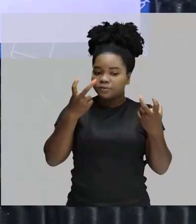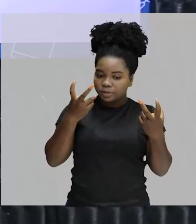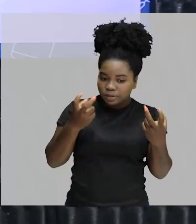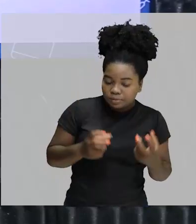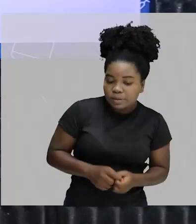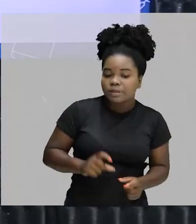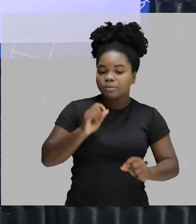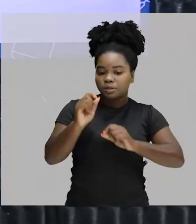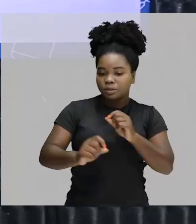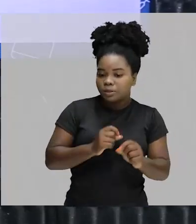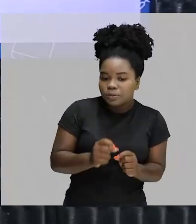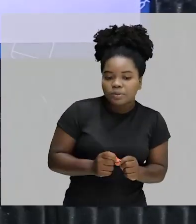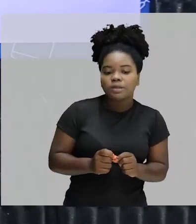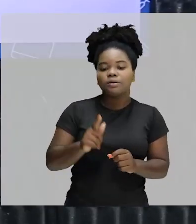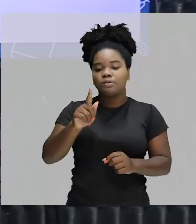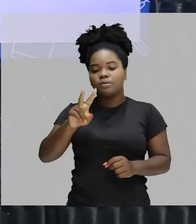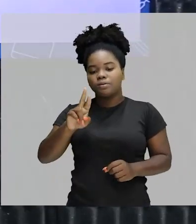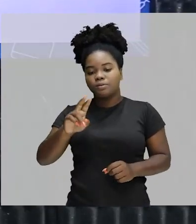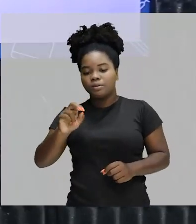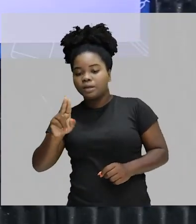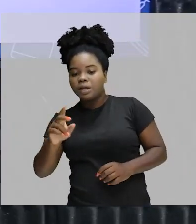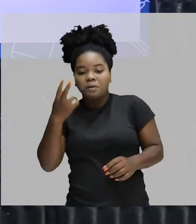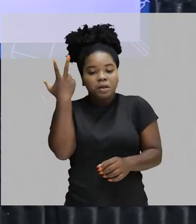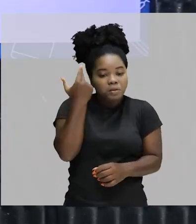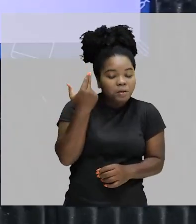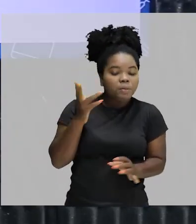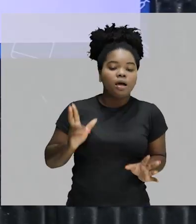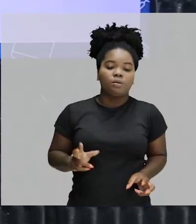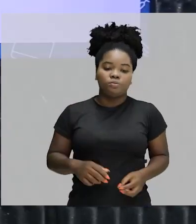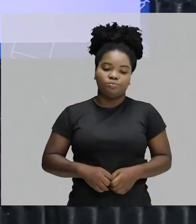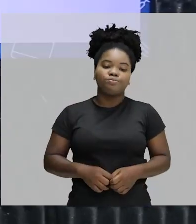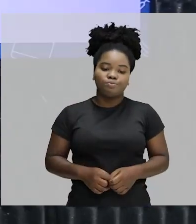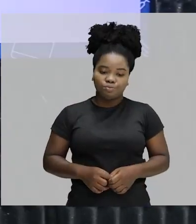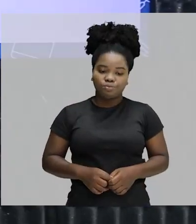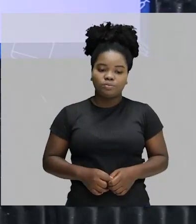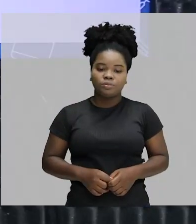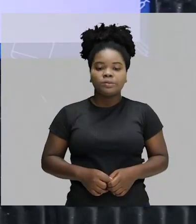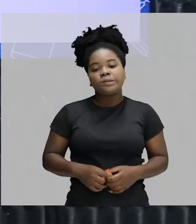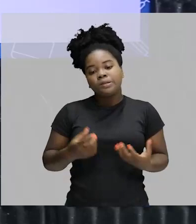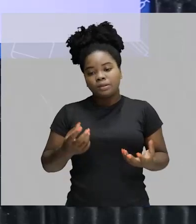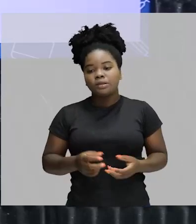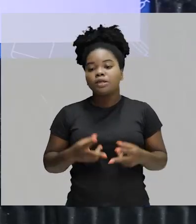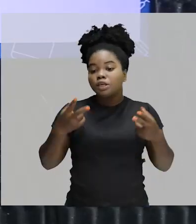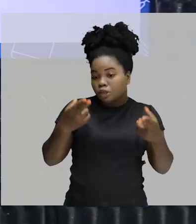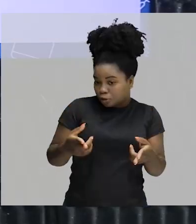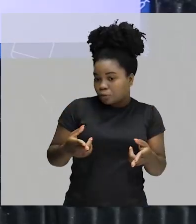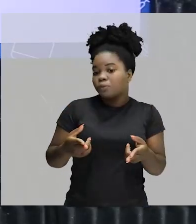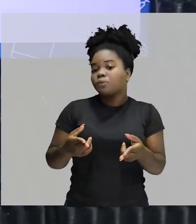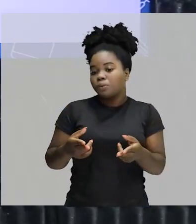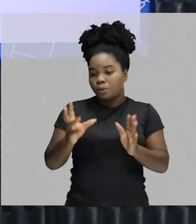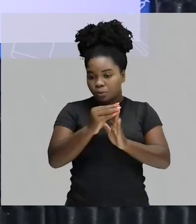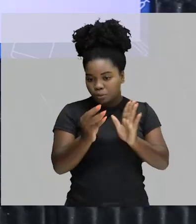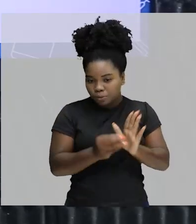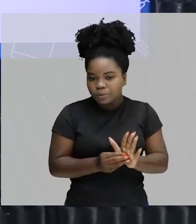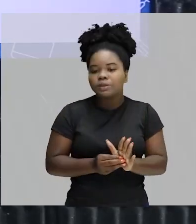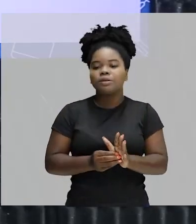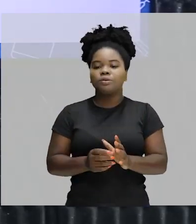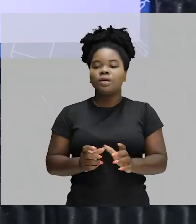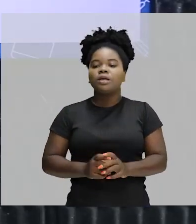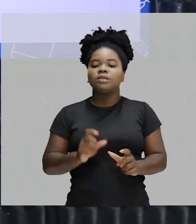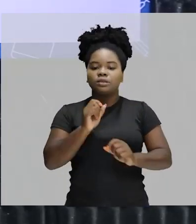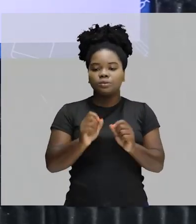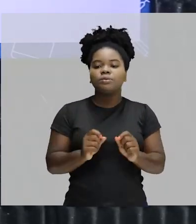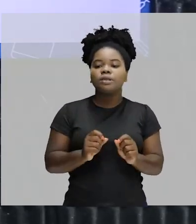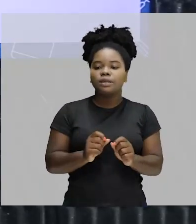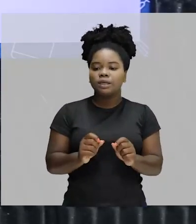normal. Nós podemos fazer essa flexão de grau. Como o próprio título da aula diz, palavras variáveis. Então, dentro